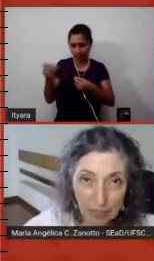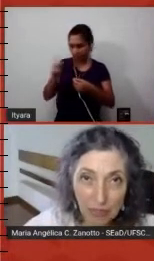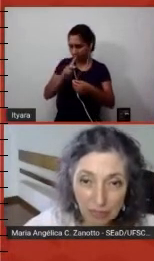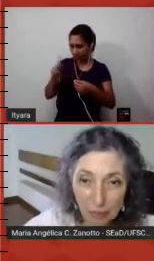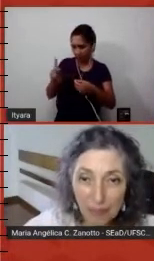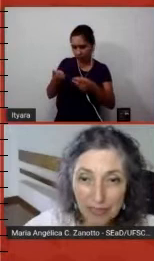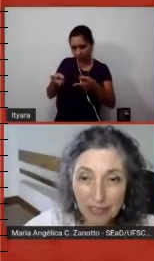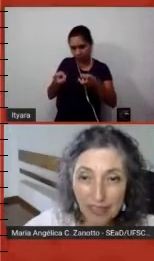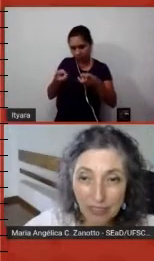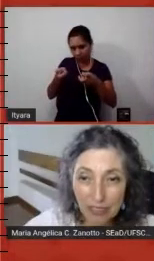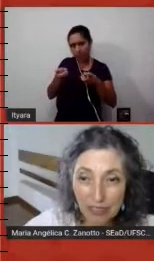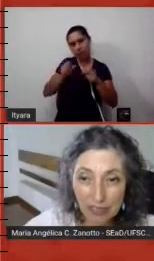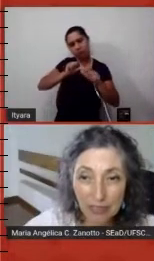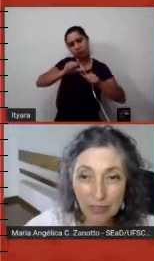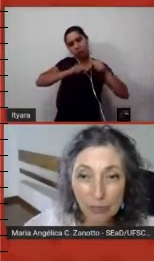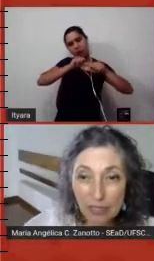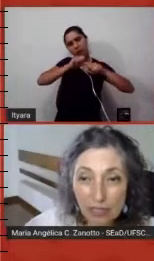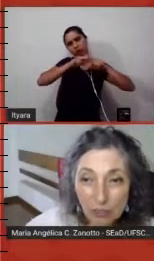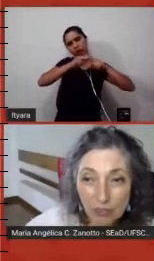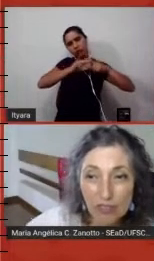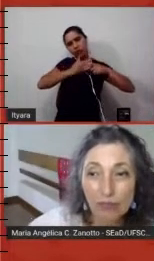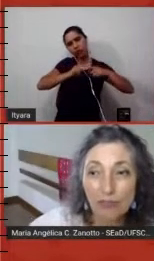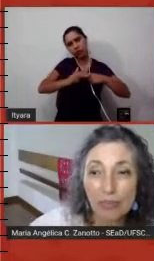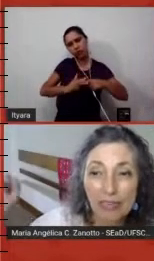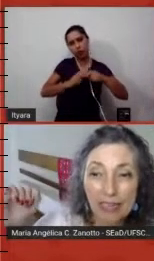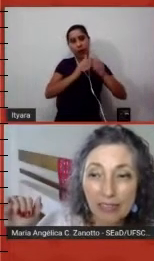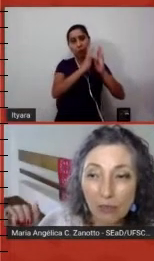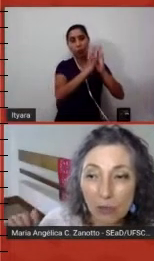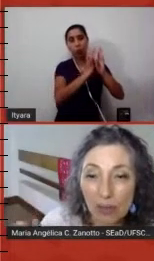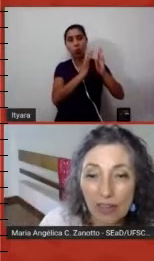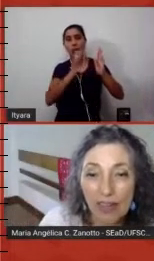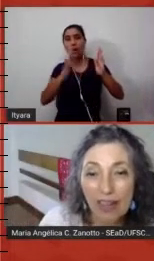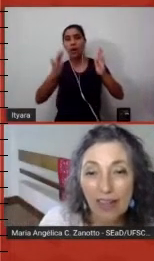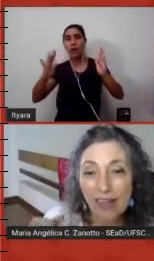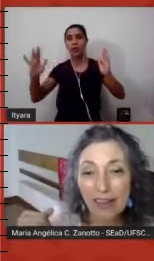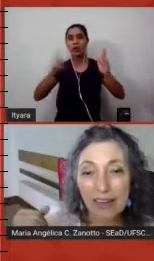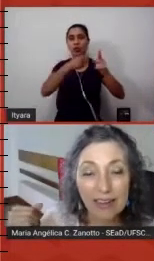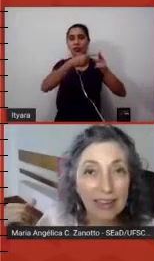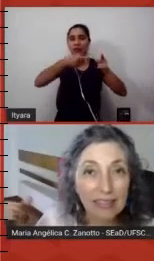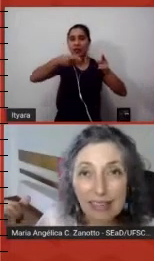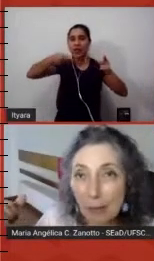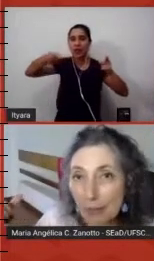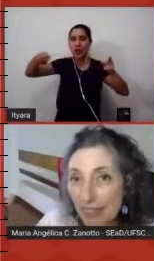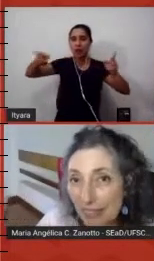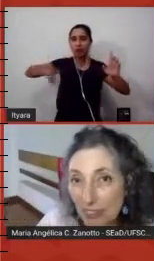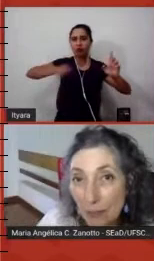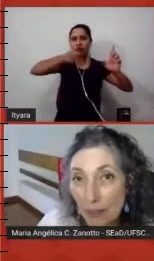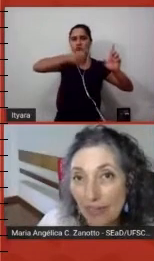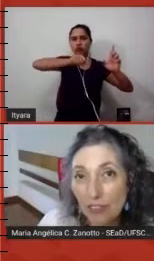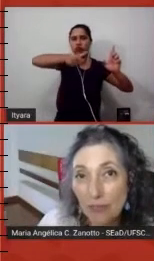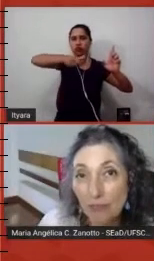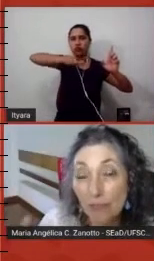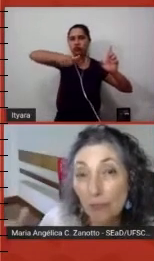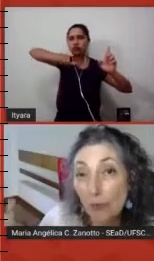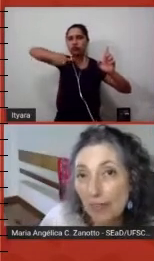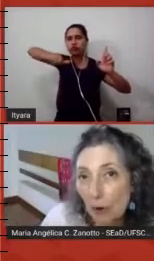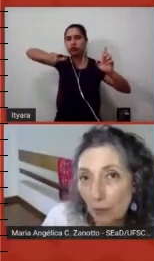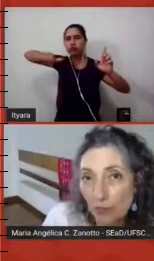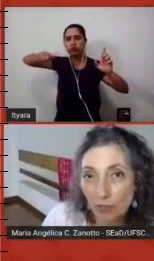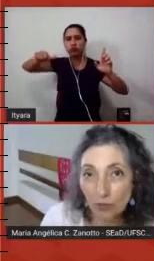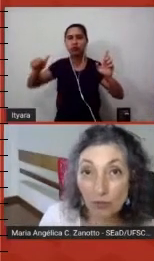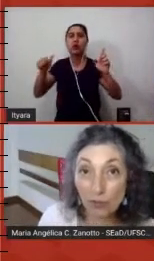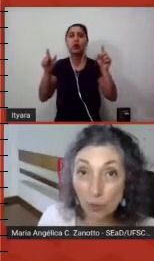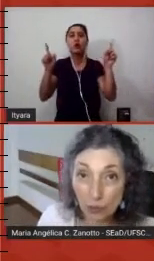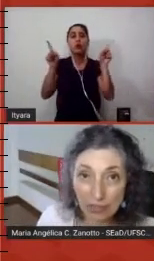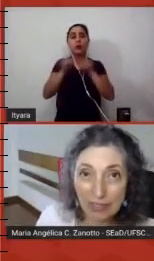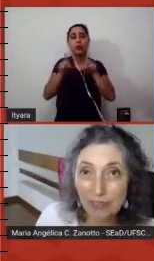do processo ensino-aprendizagem, né? Então, é durante o desenvolvimento, ela tem a capacidade também de, porque